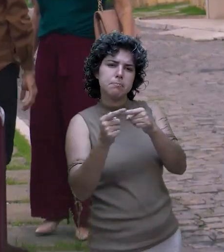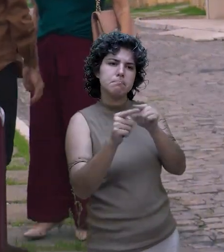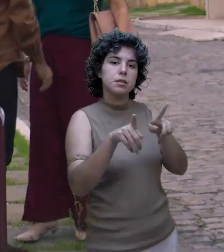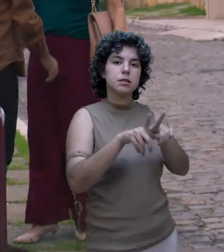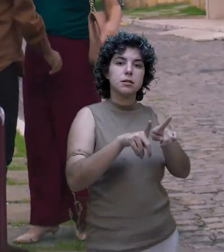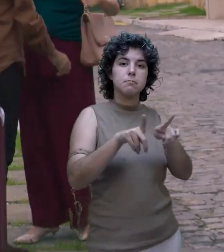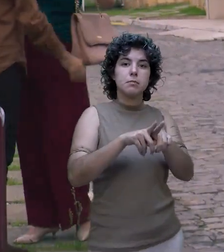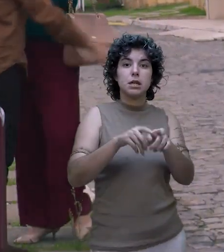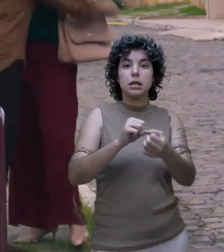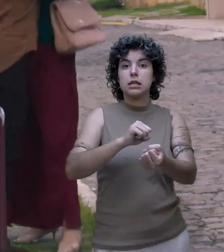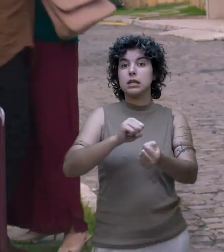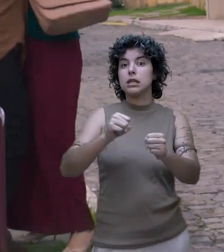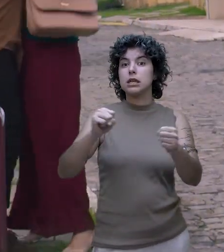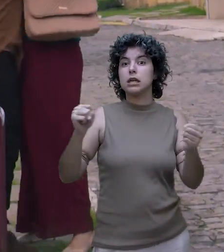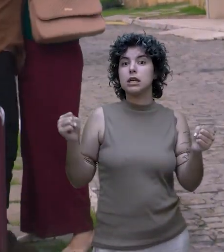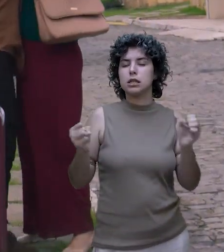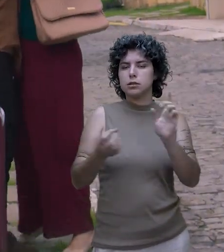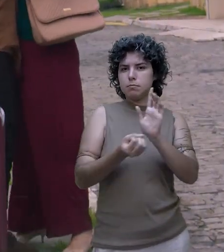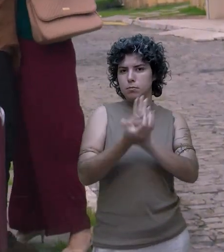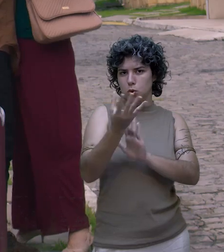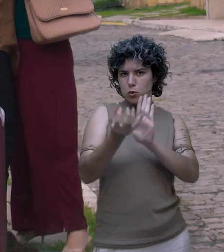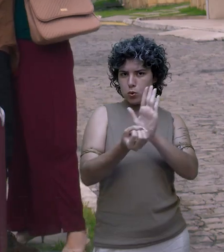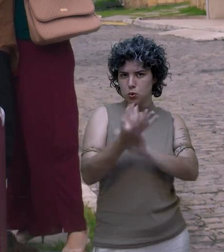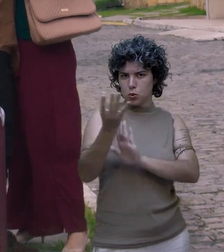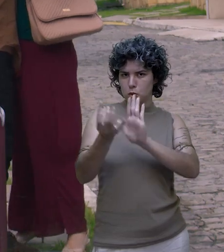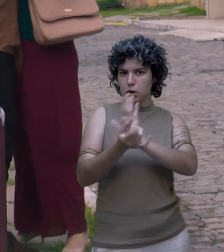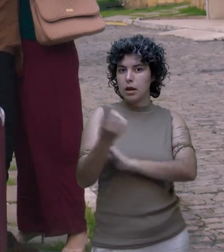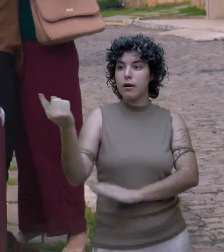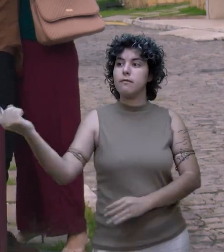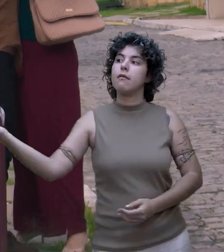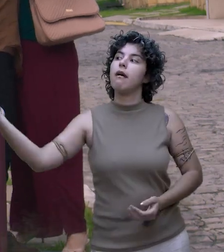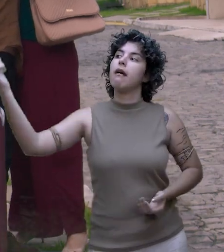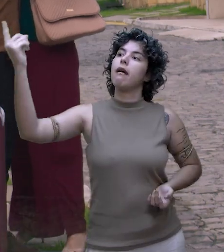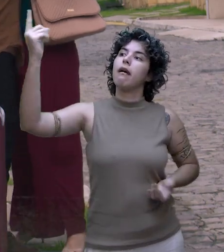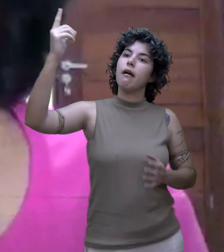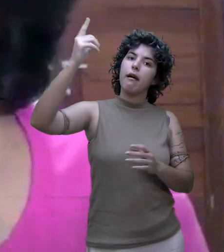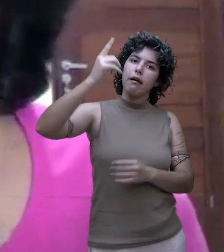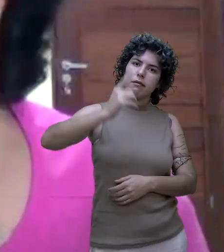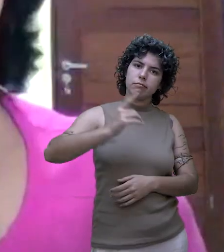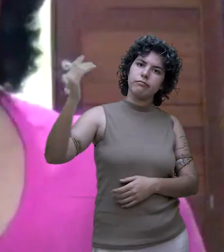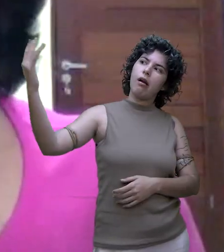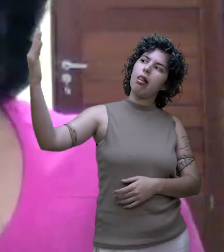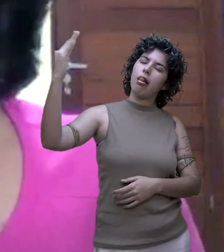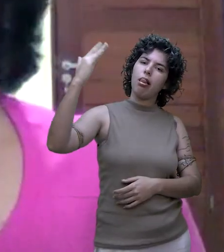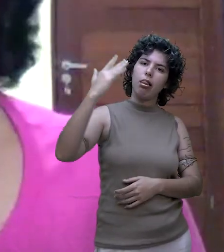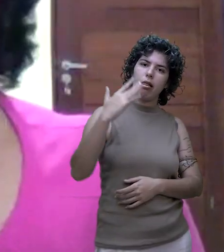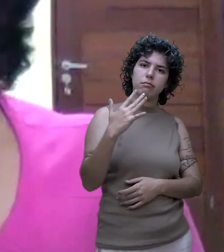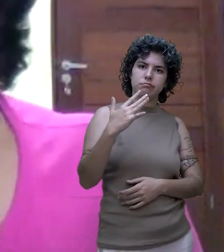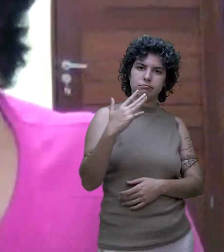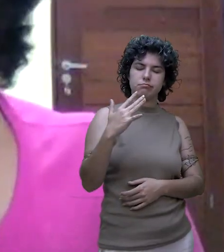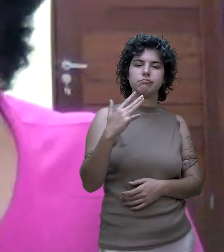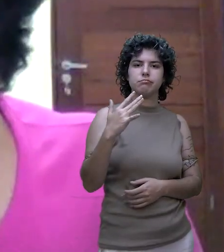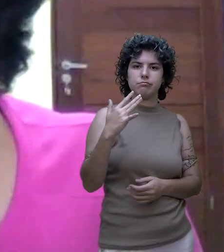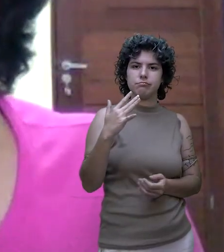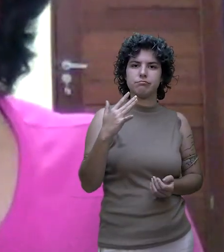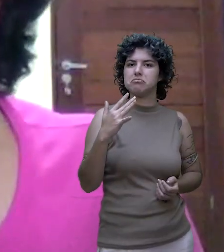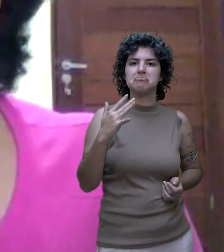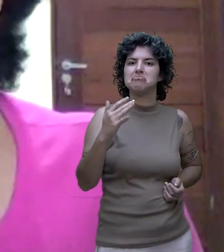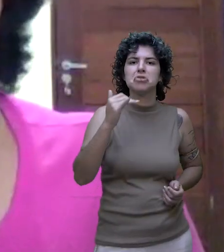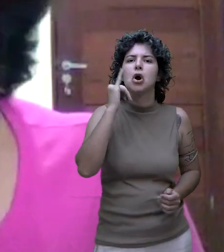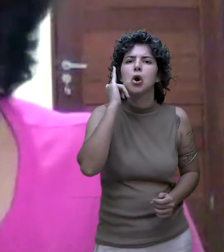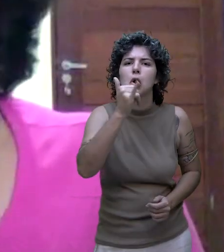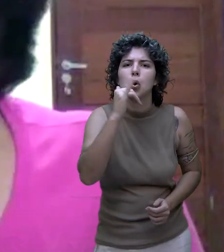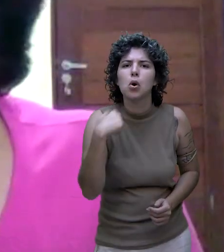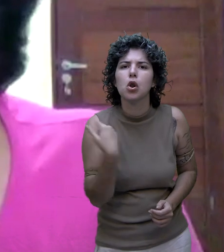Nordeste, principalmente aqui em Cabaceiras. E aí o que é que faz? Não pego, conta nossas histórias,